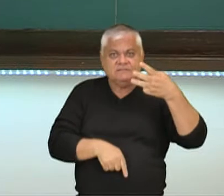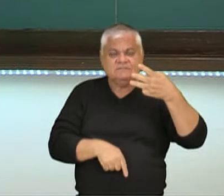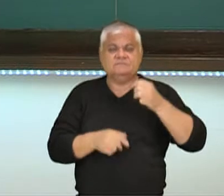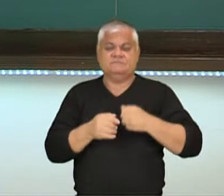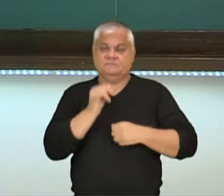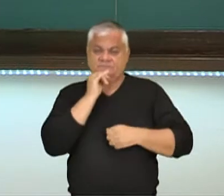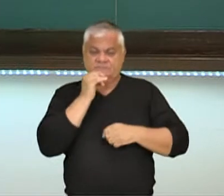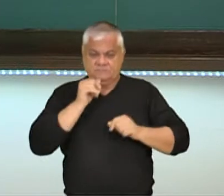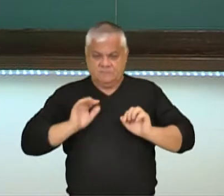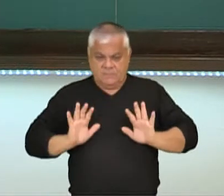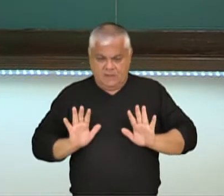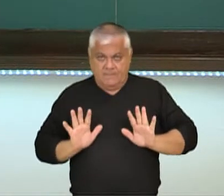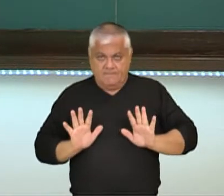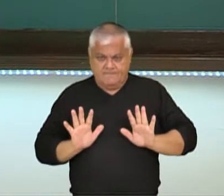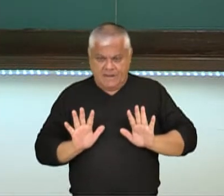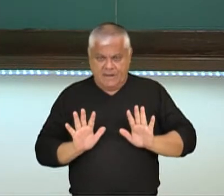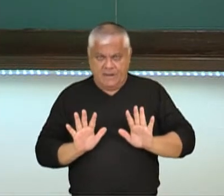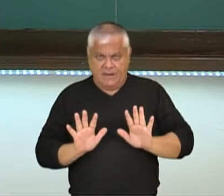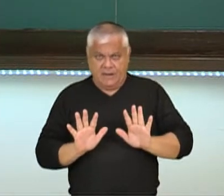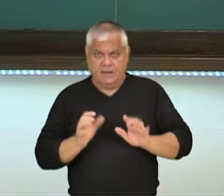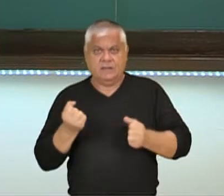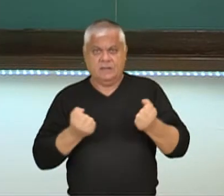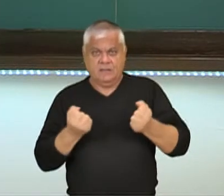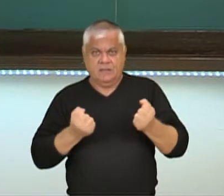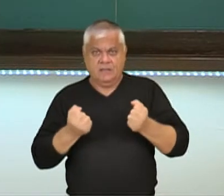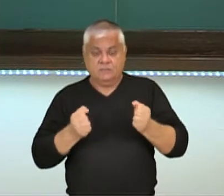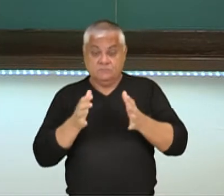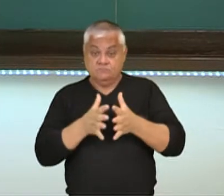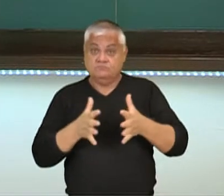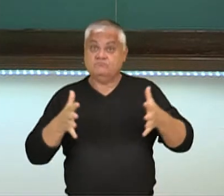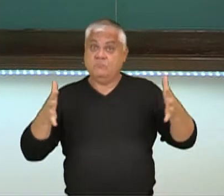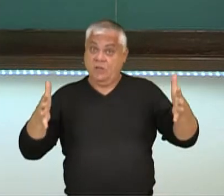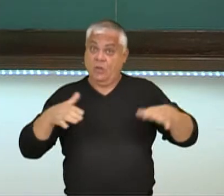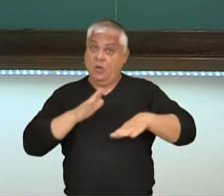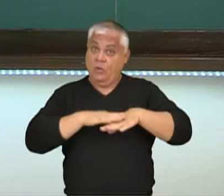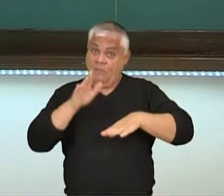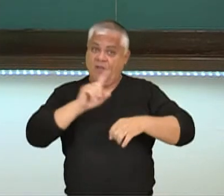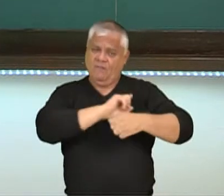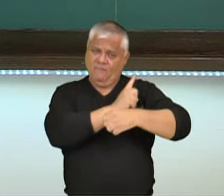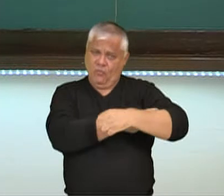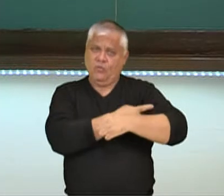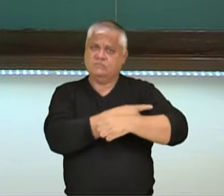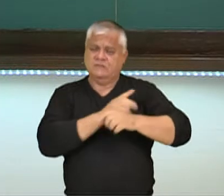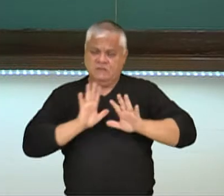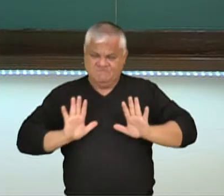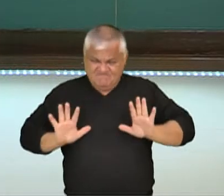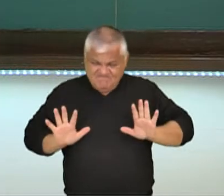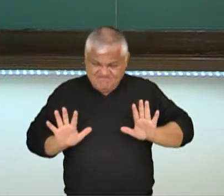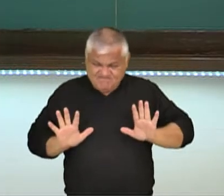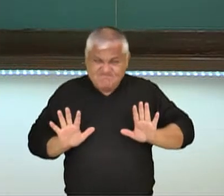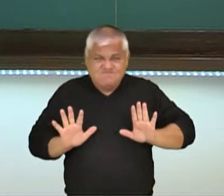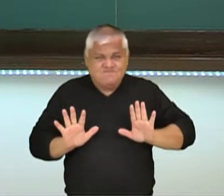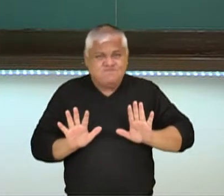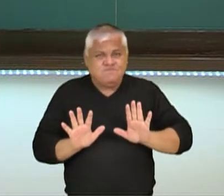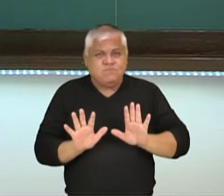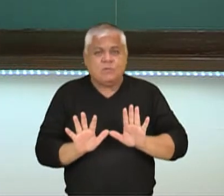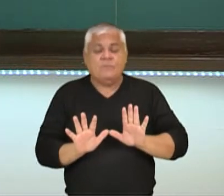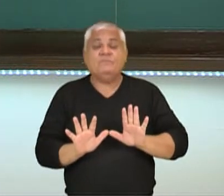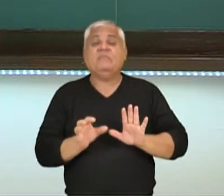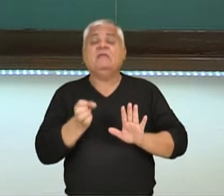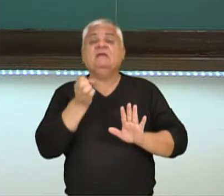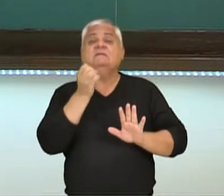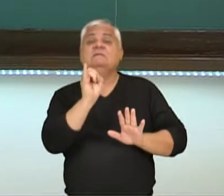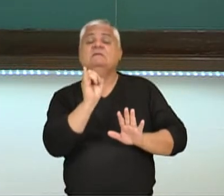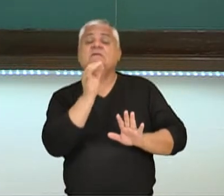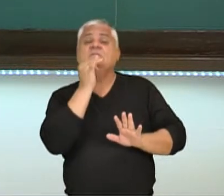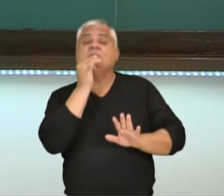um carro, claro, quanto maior a massa, mais força você tem que fazer. Agora, um outro detalhe. Se você quiser